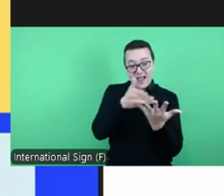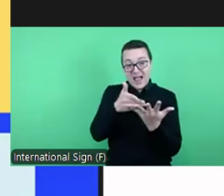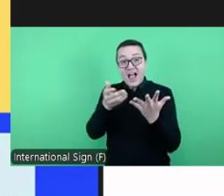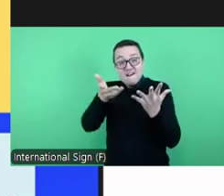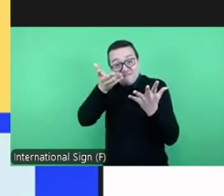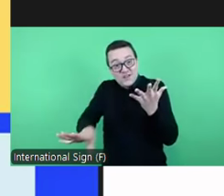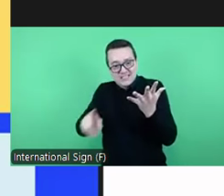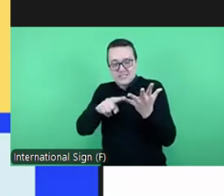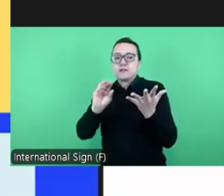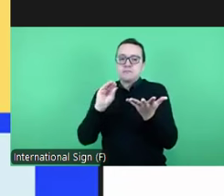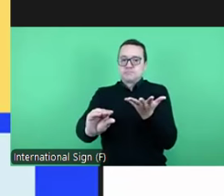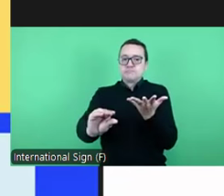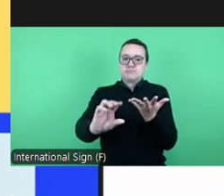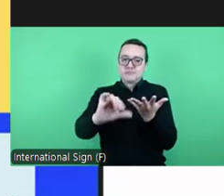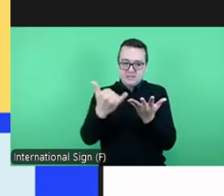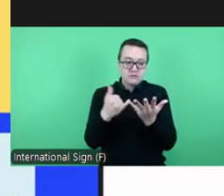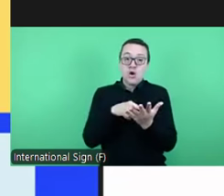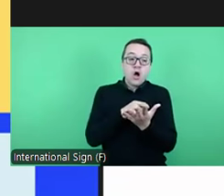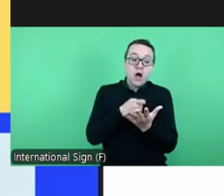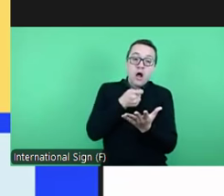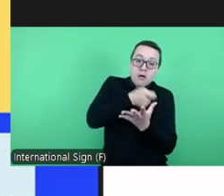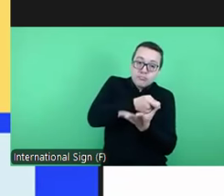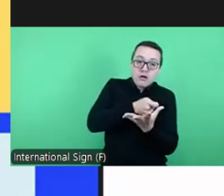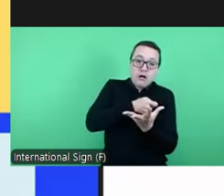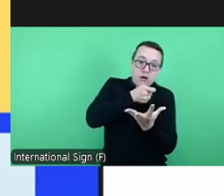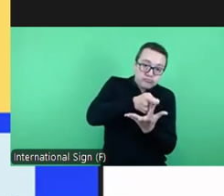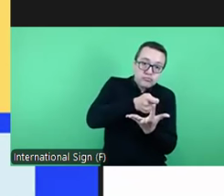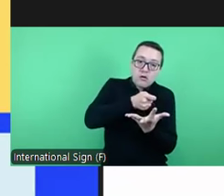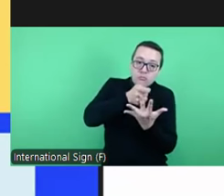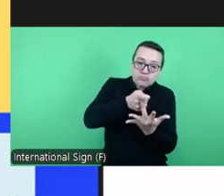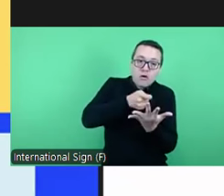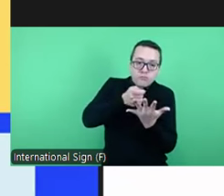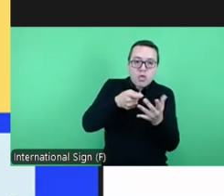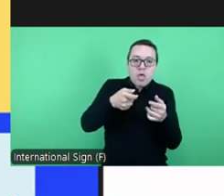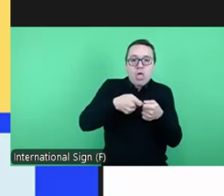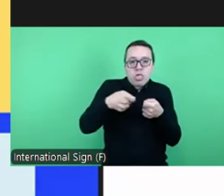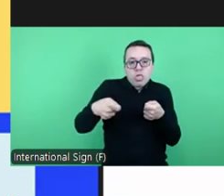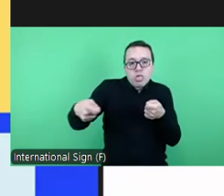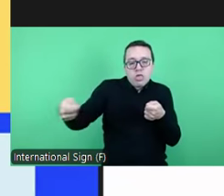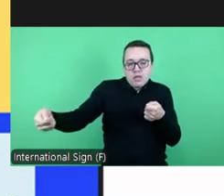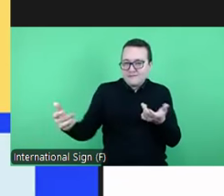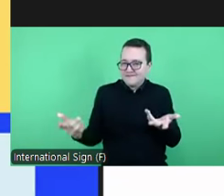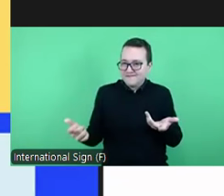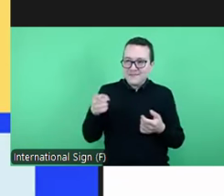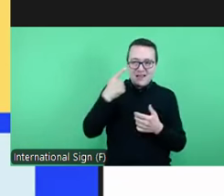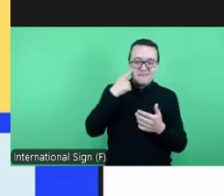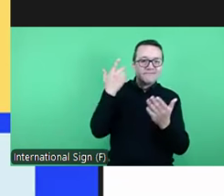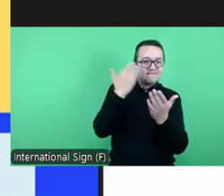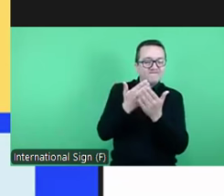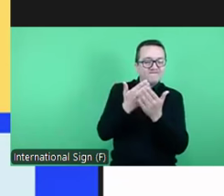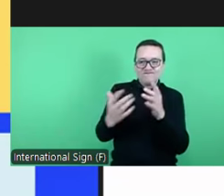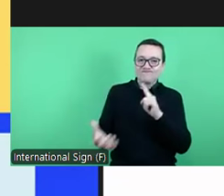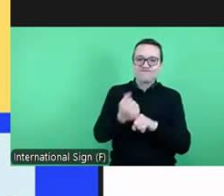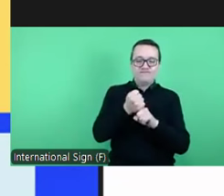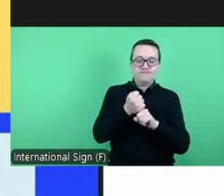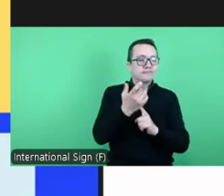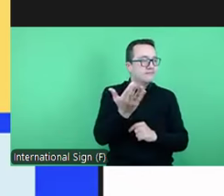this boa. is something A gente we está. Como é a where we palavra? are getting A gente está